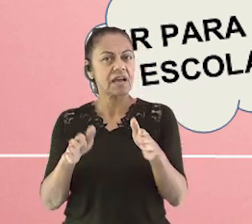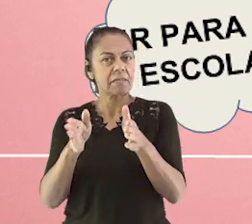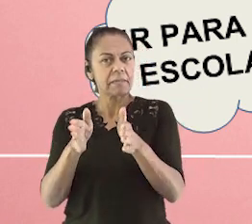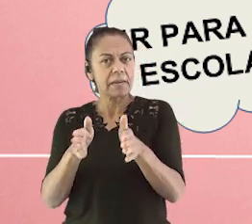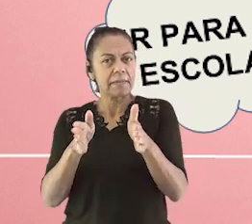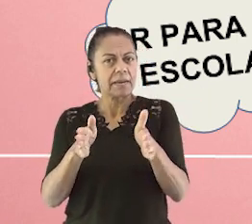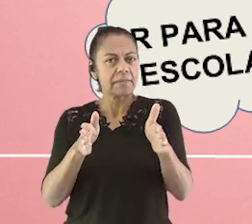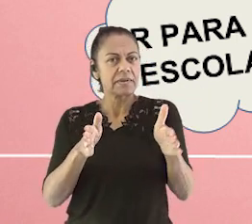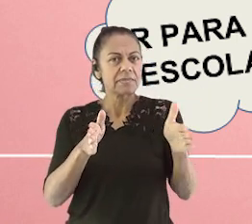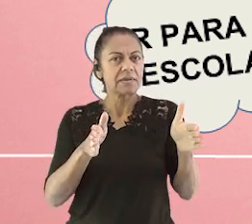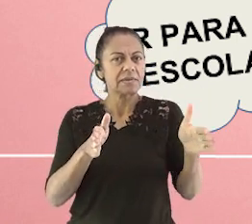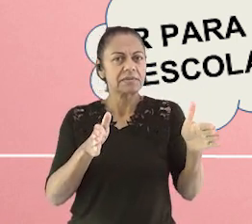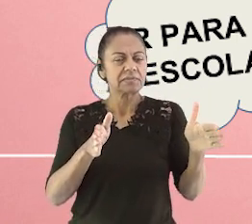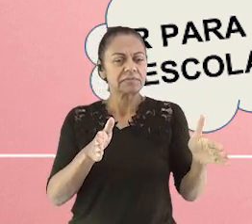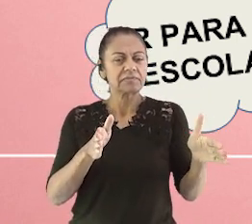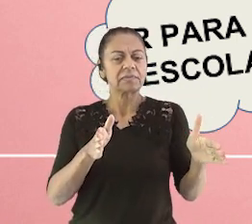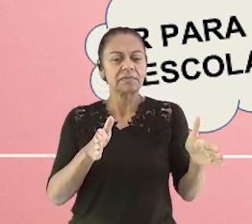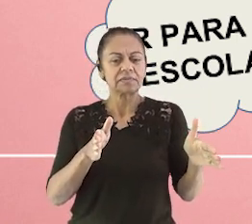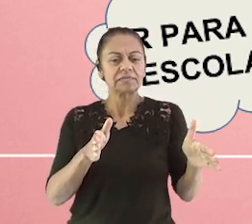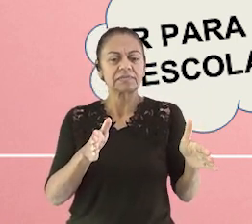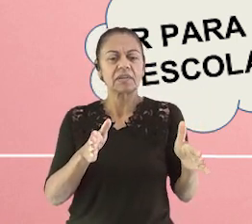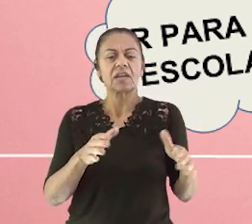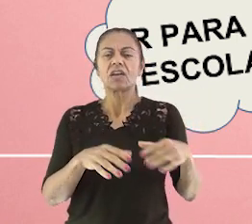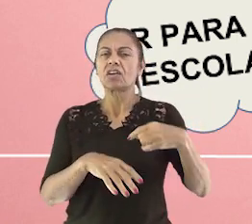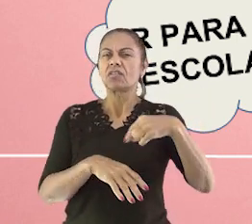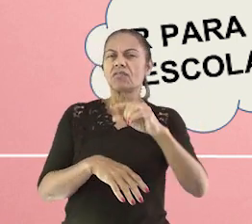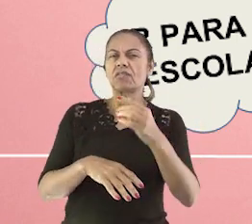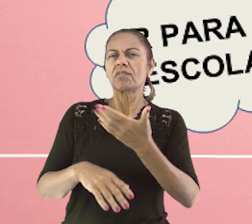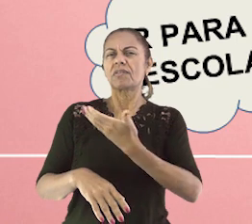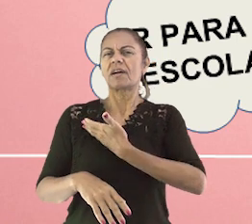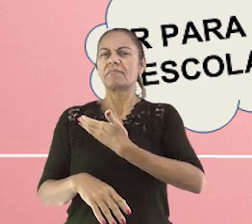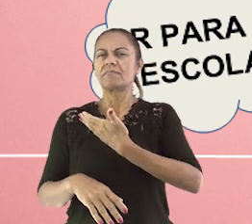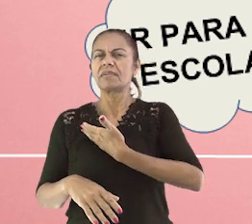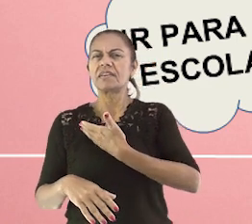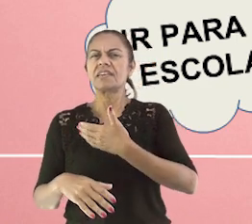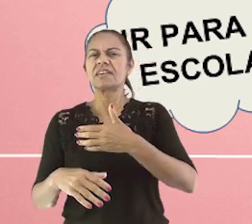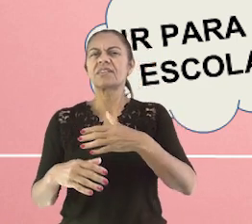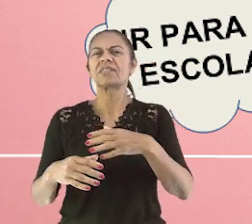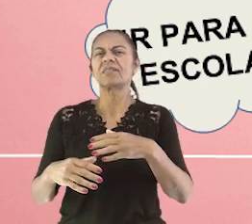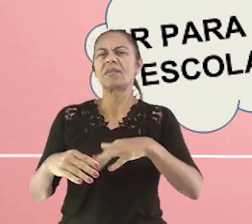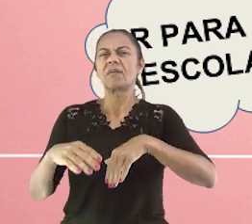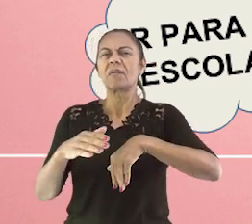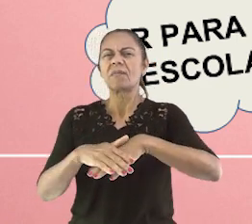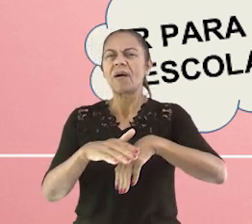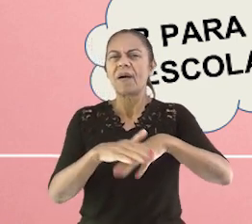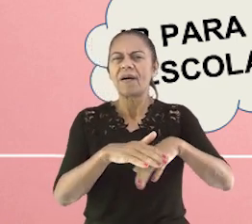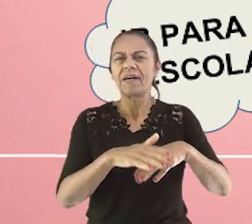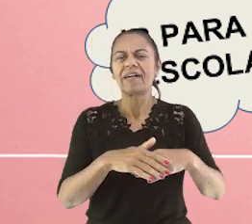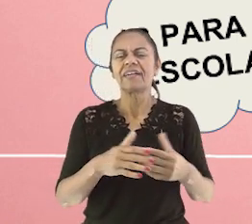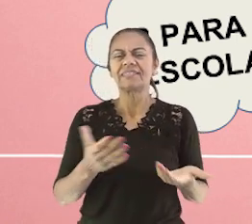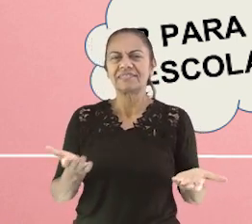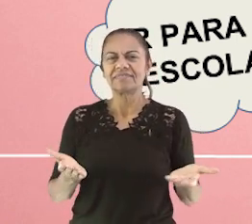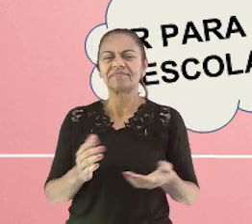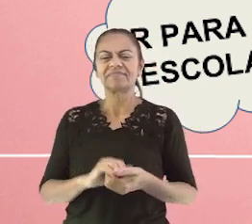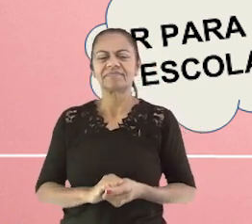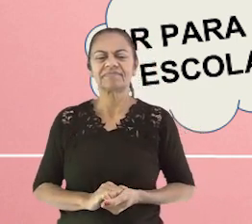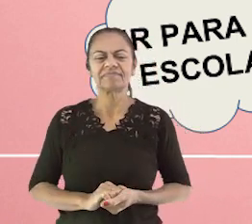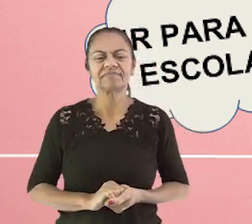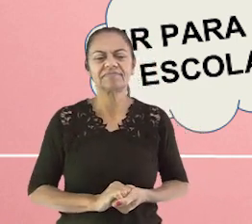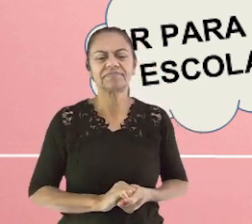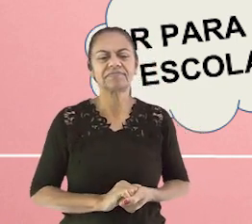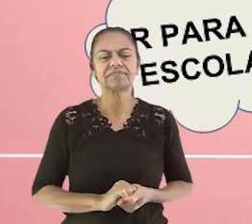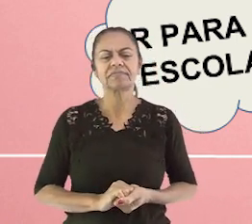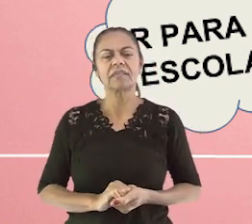fechar o nosso quadro de rotina diária, vou lá jogar um futebol com meus amigos, com a galera.